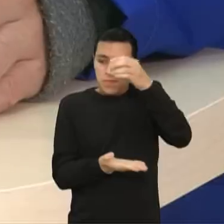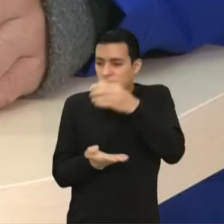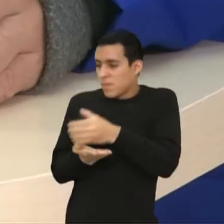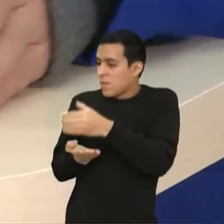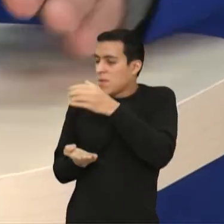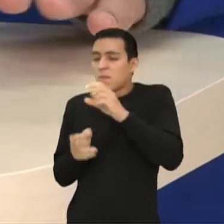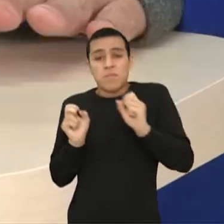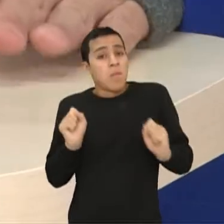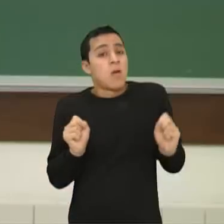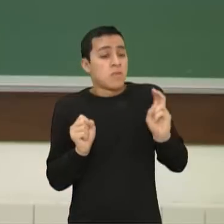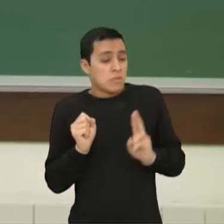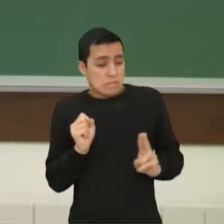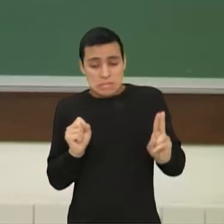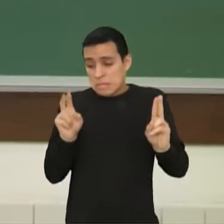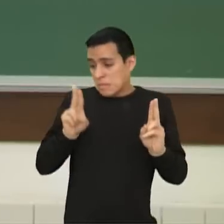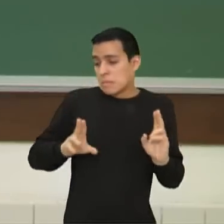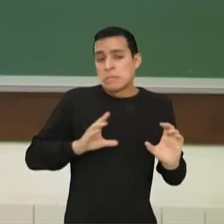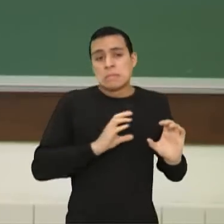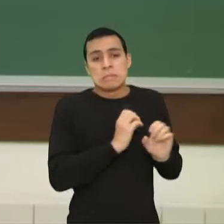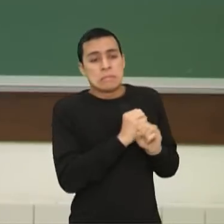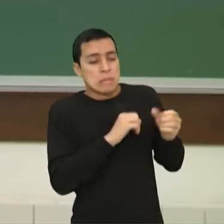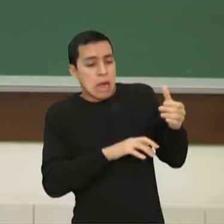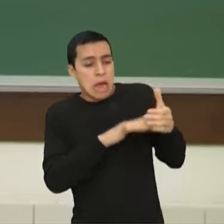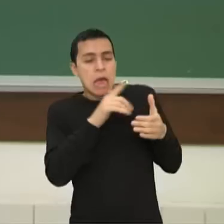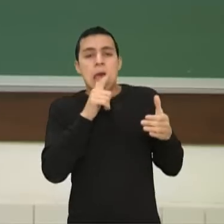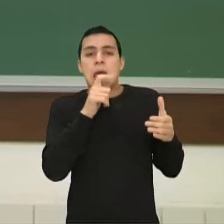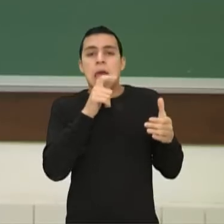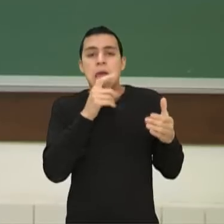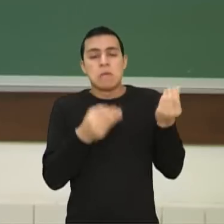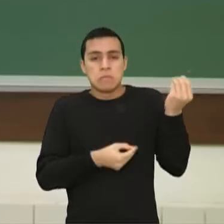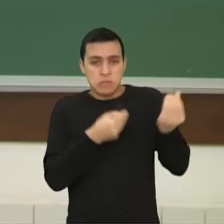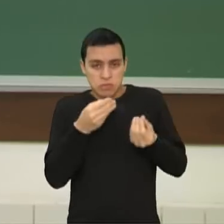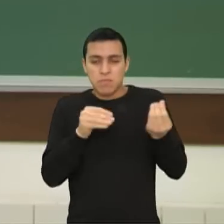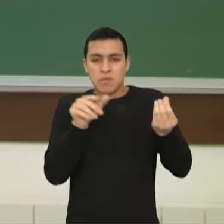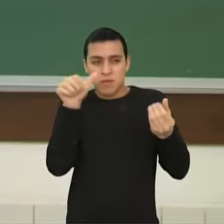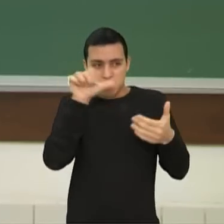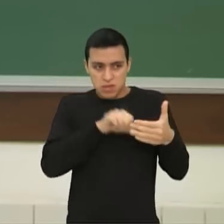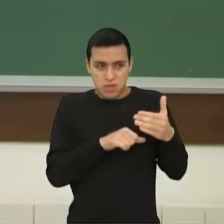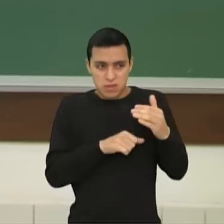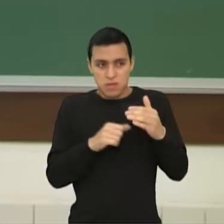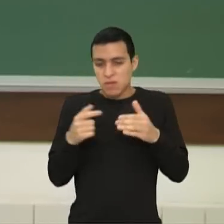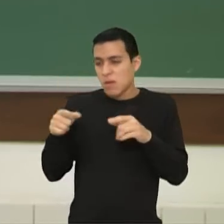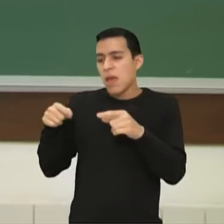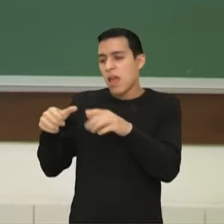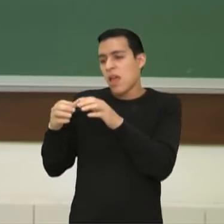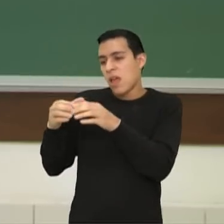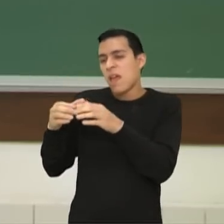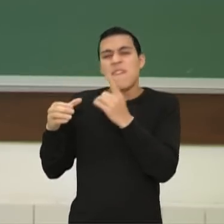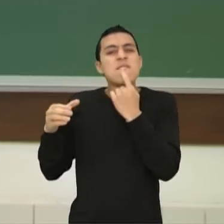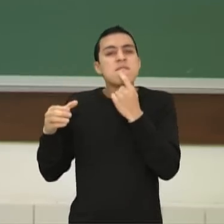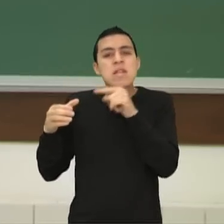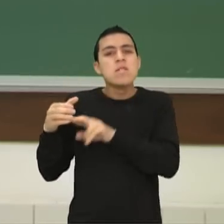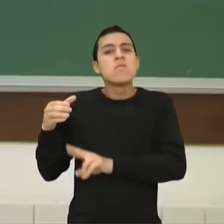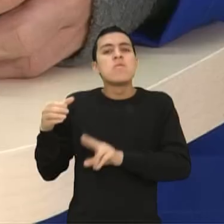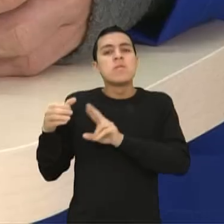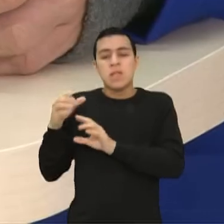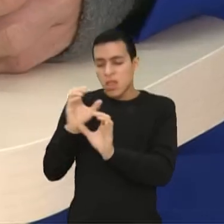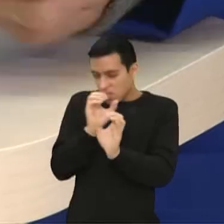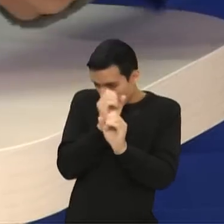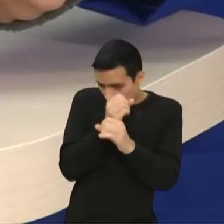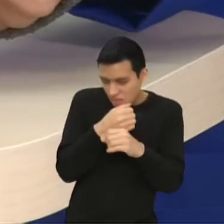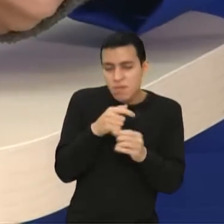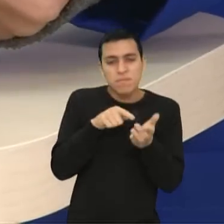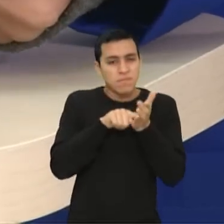materiais que a gente pode medir o volume de um líquido. Um é o Becker, que também nós utilizamos no laboratório. Então, se